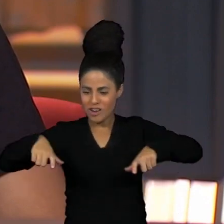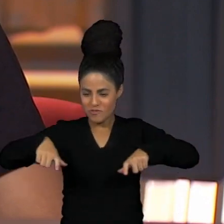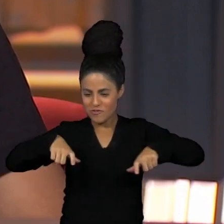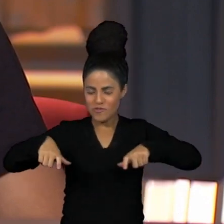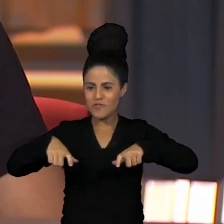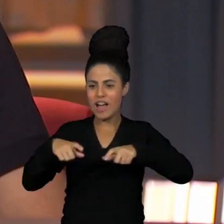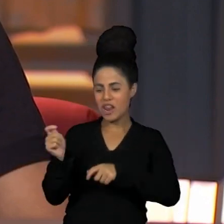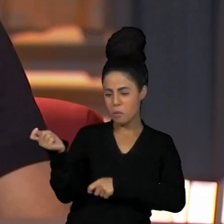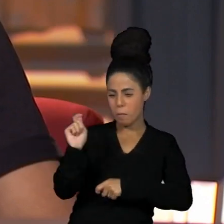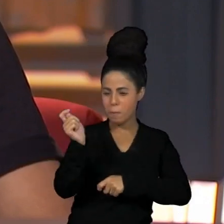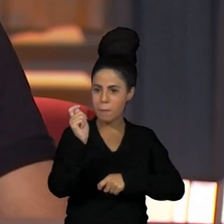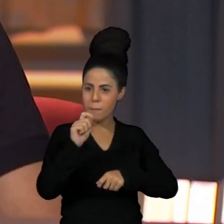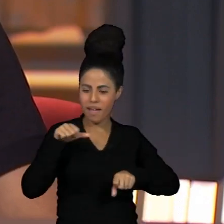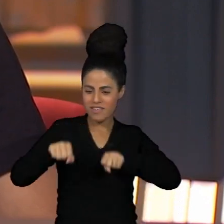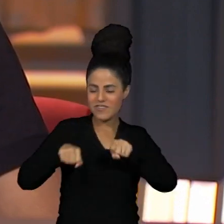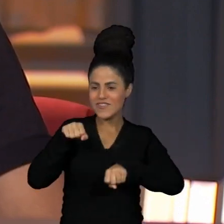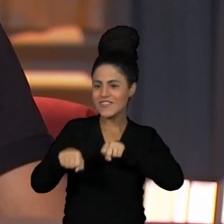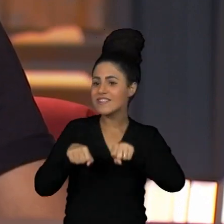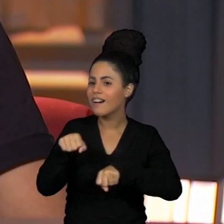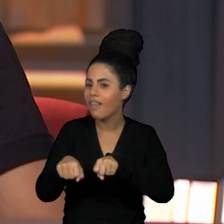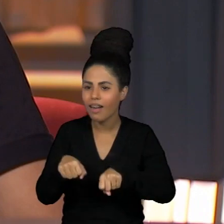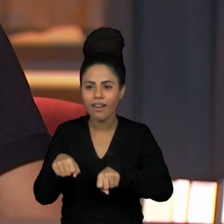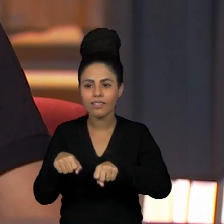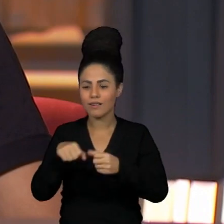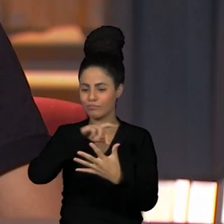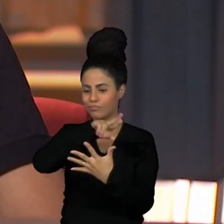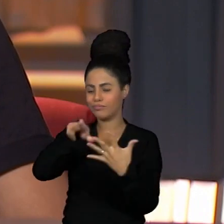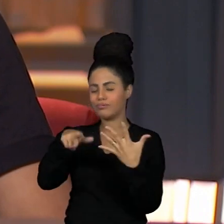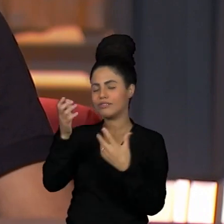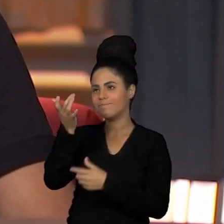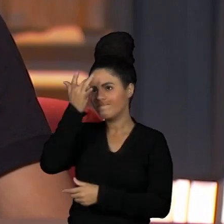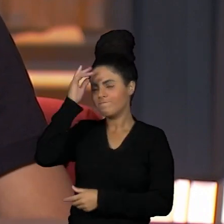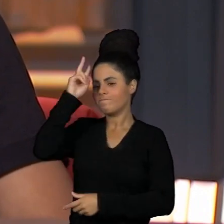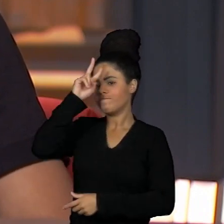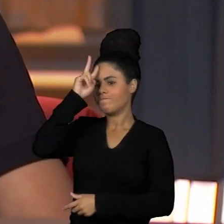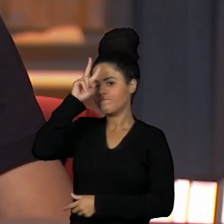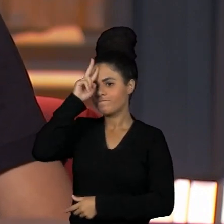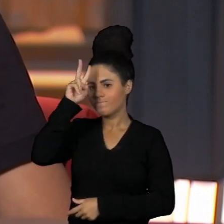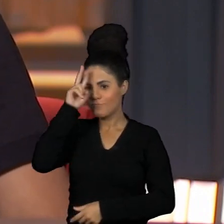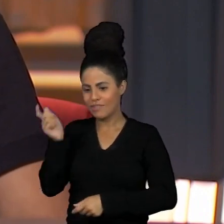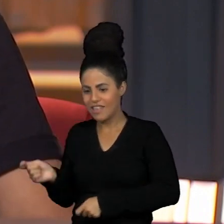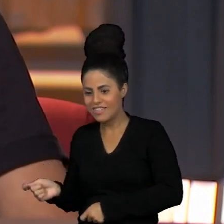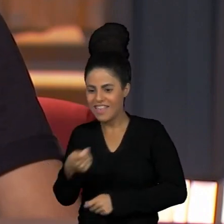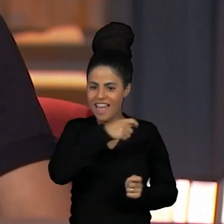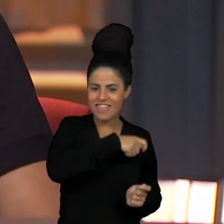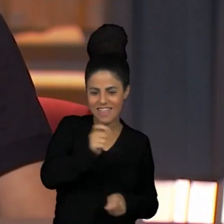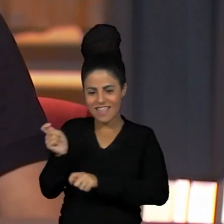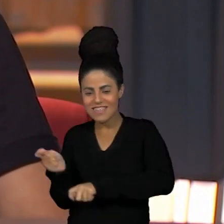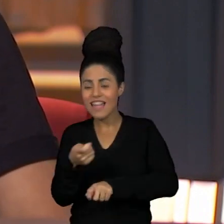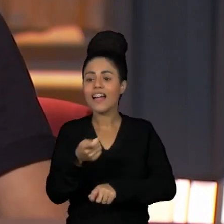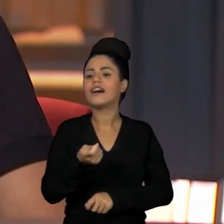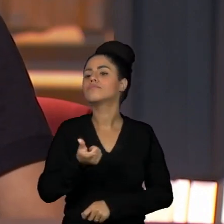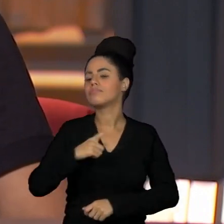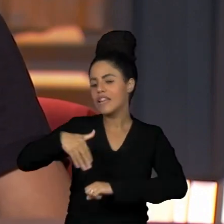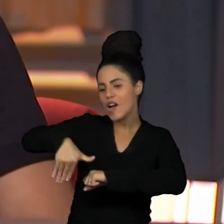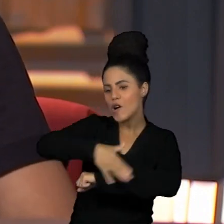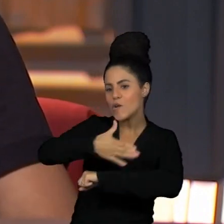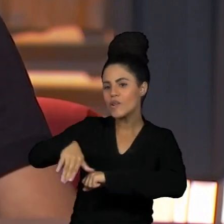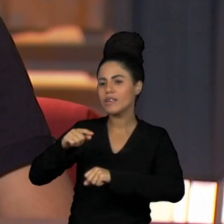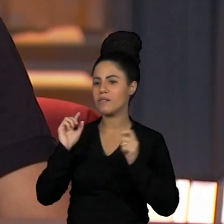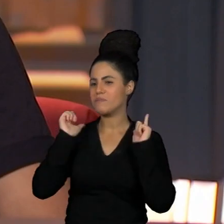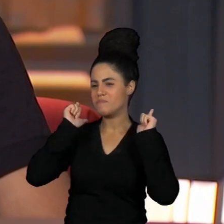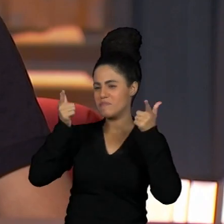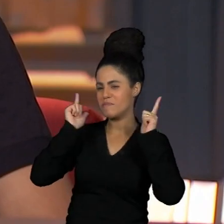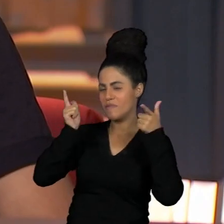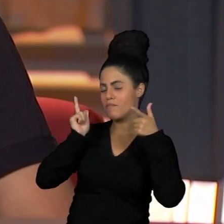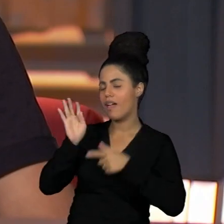laje, andar de bicicleta, jogar taco na rua. Então, assim, a minha parte de diversão